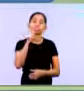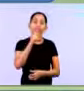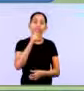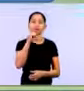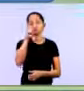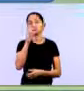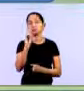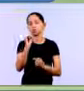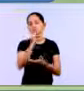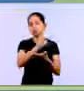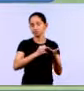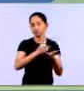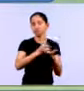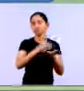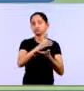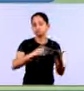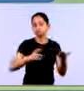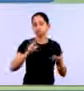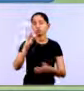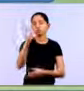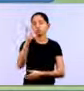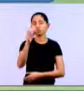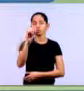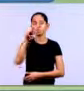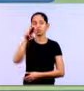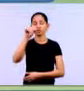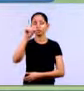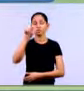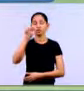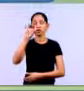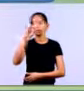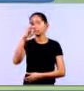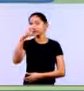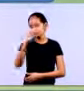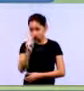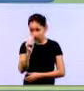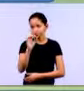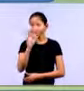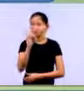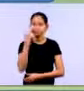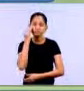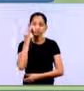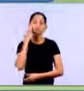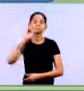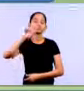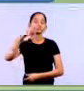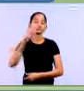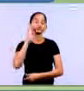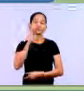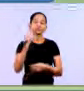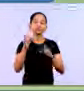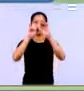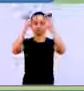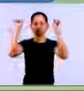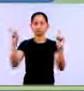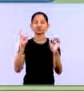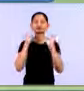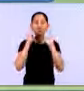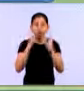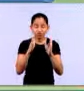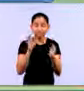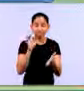ofício, por declaração ou por homologação. Depois de lançado, constitui-se o crédito